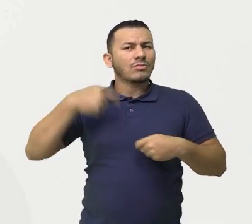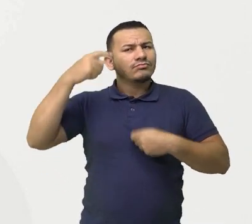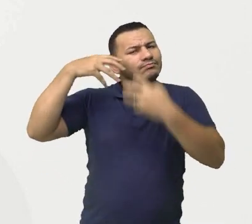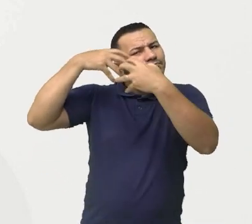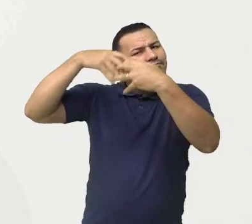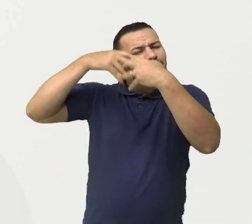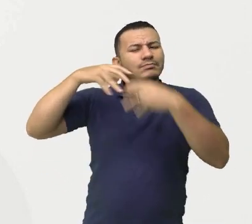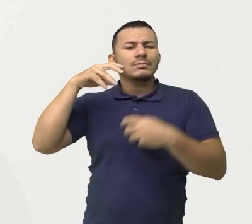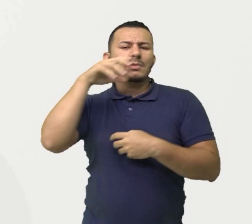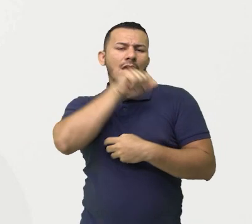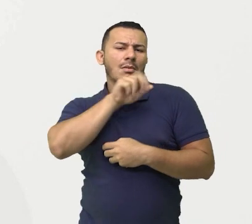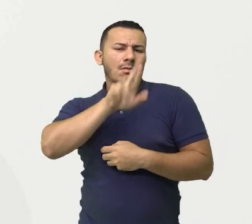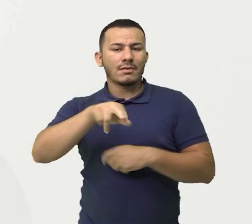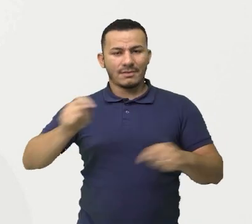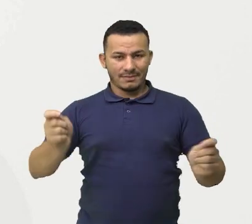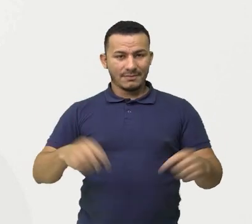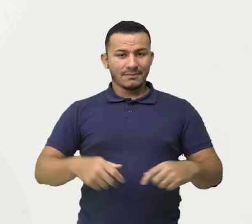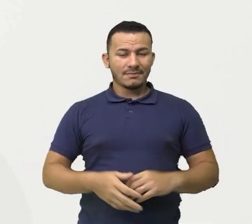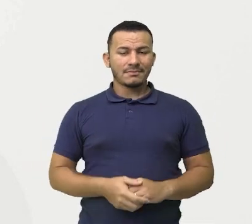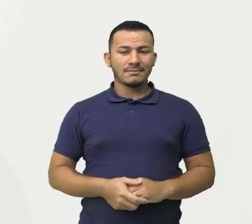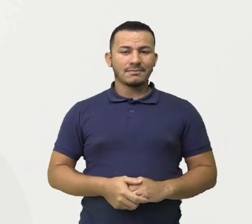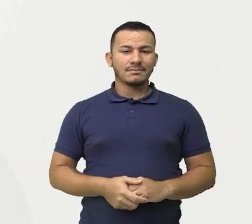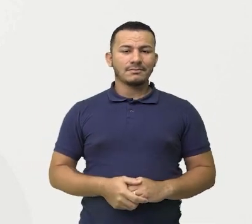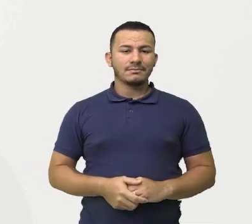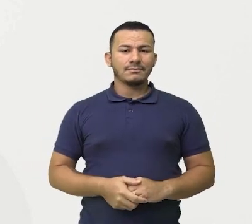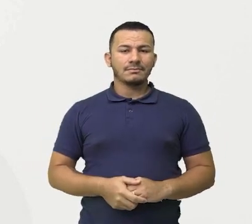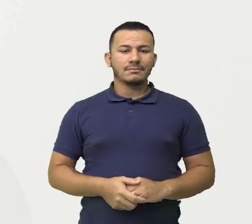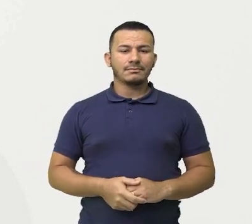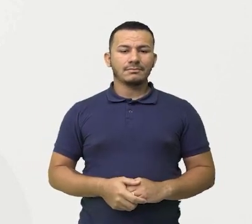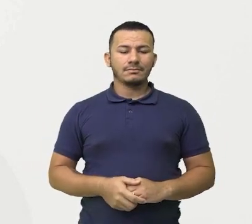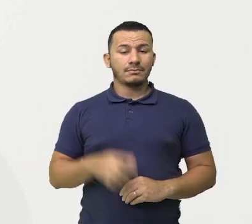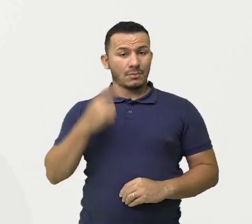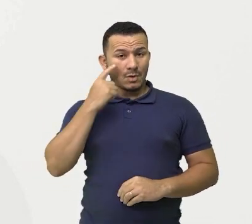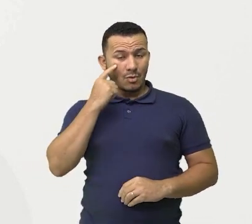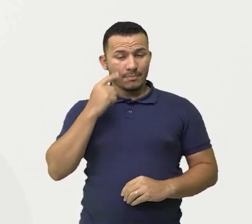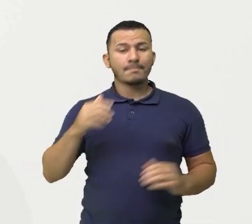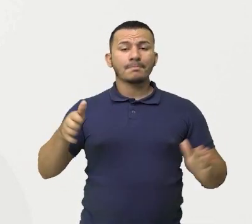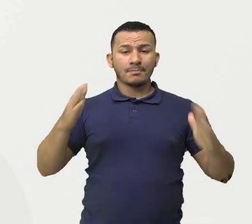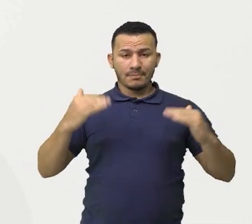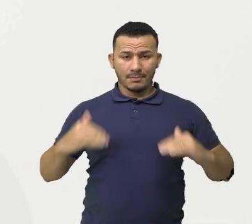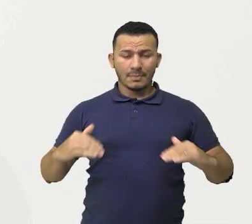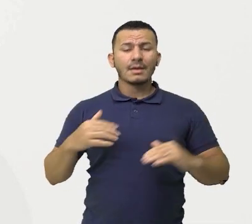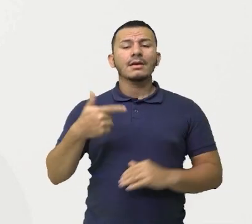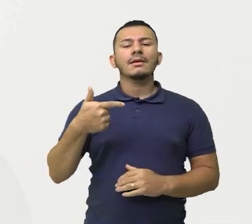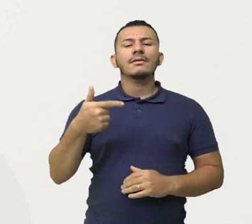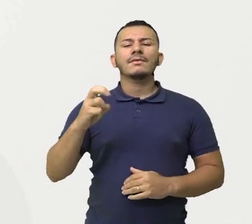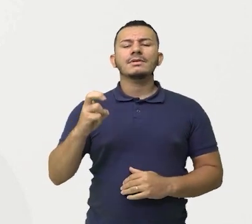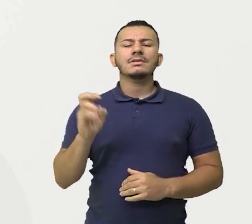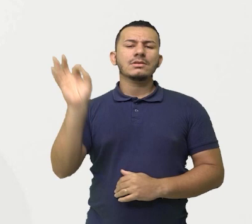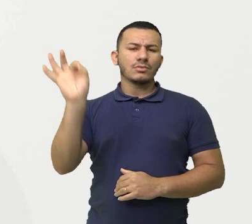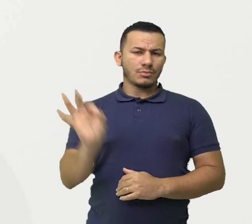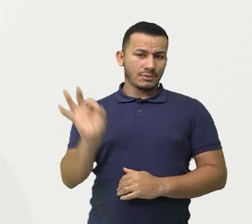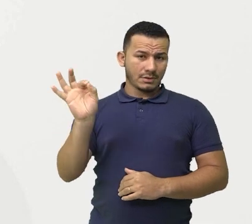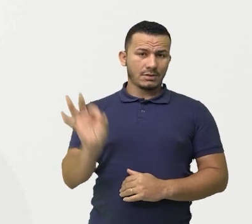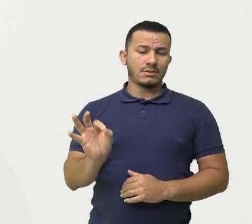pensar. E aí, ó, vem comigo aqui, ó. Quando nós falamos 25%.